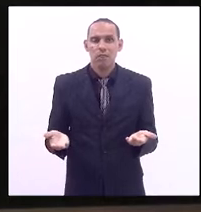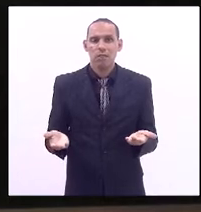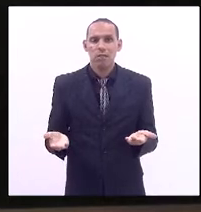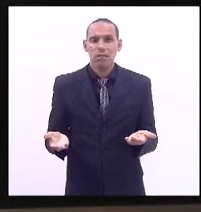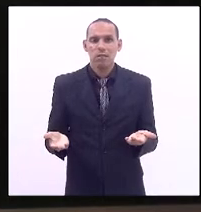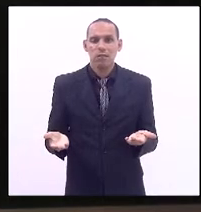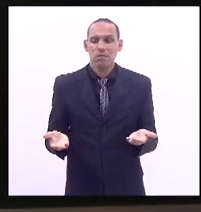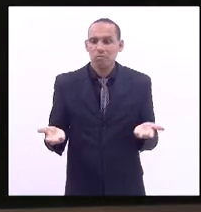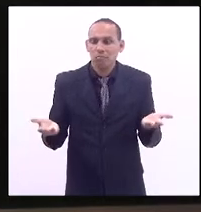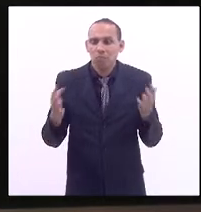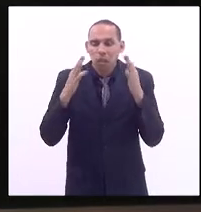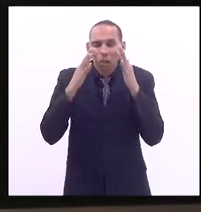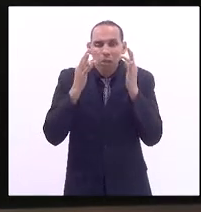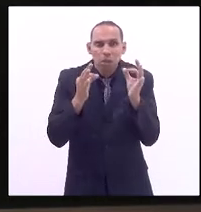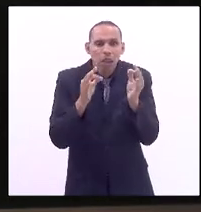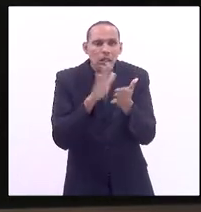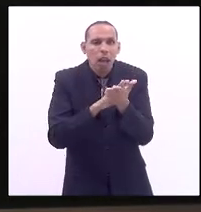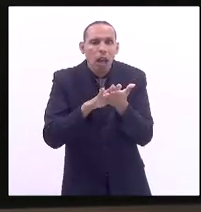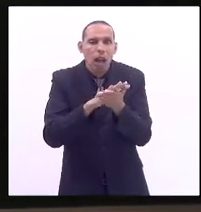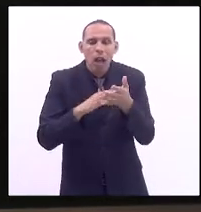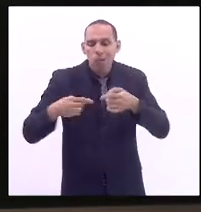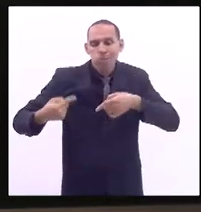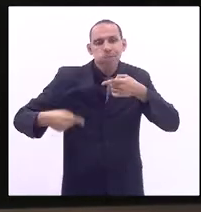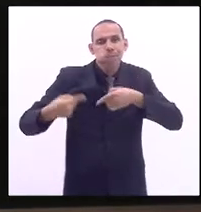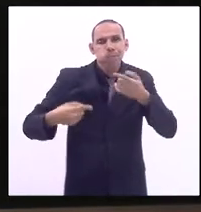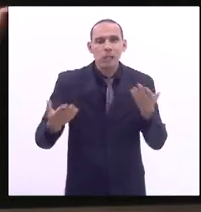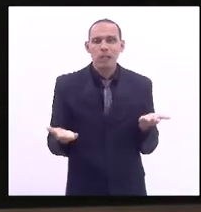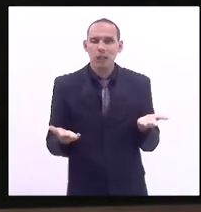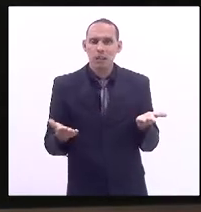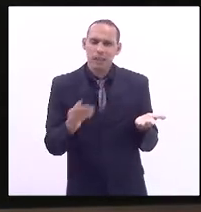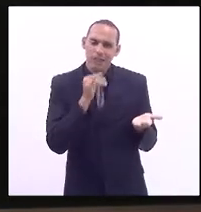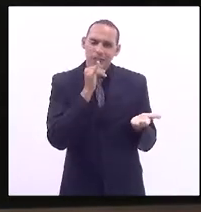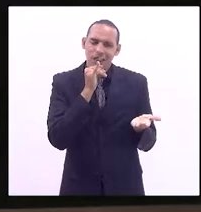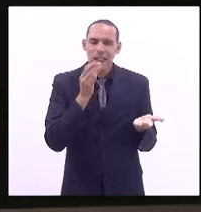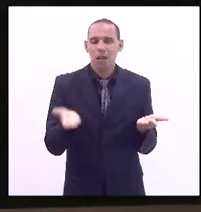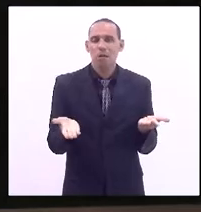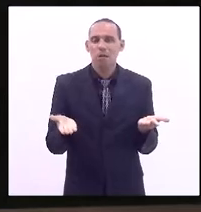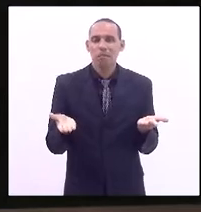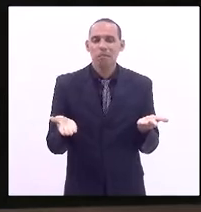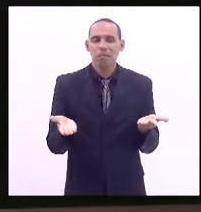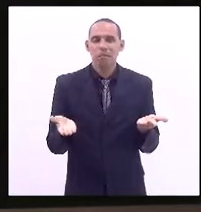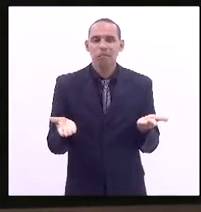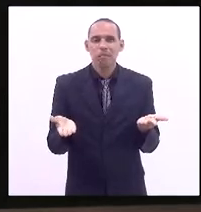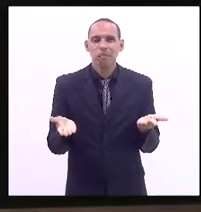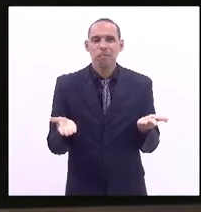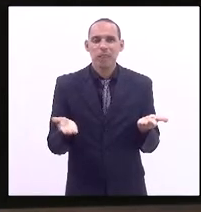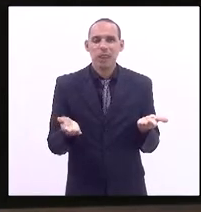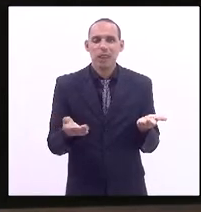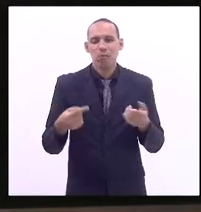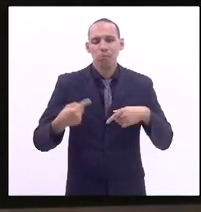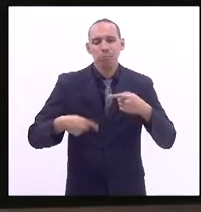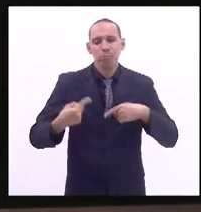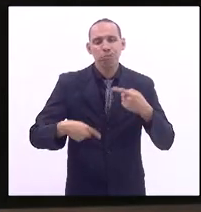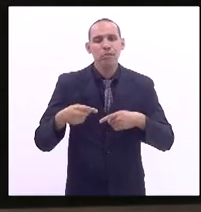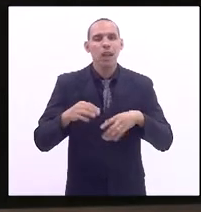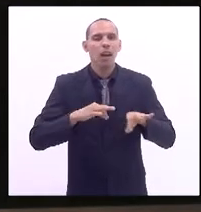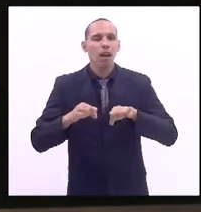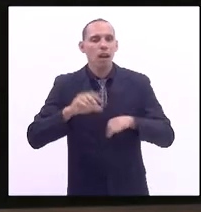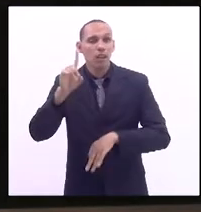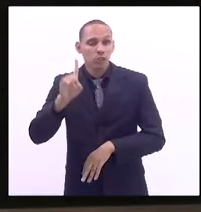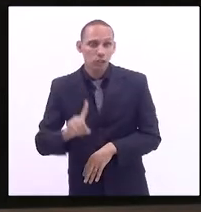estar atento às discussões né da conjuntura por exemplo com a própria discussão do plano diretor